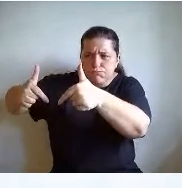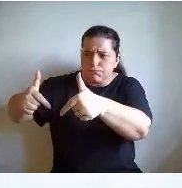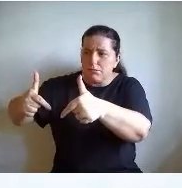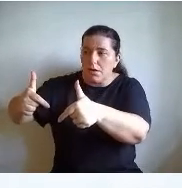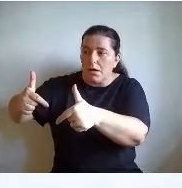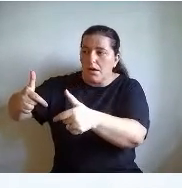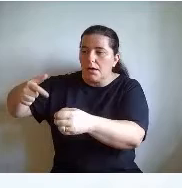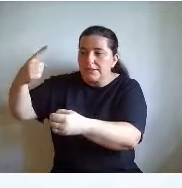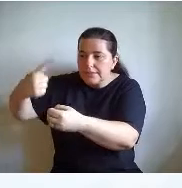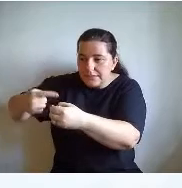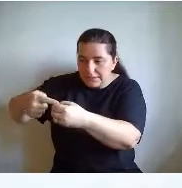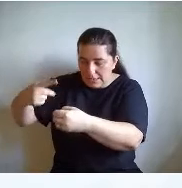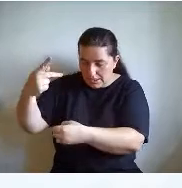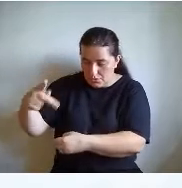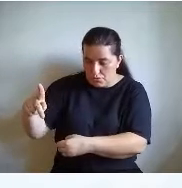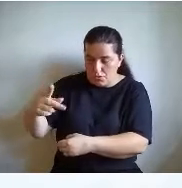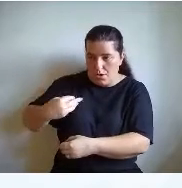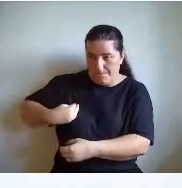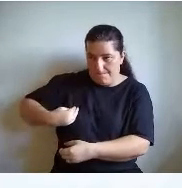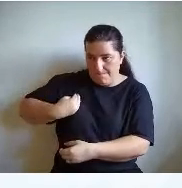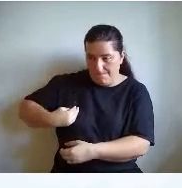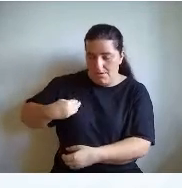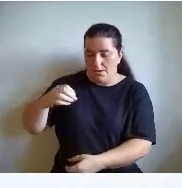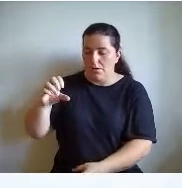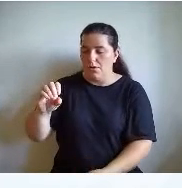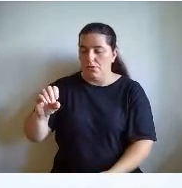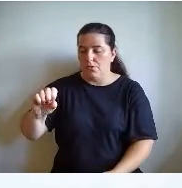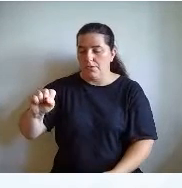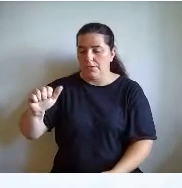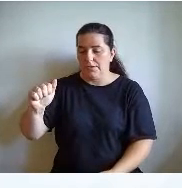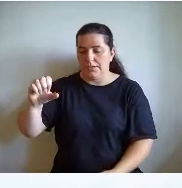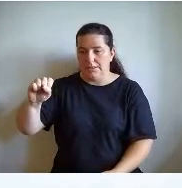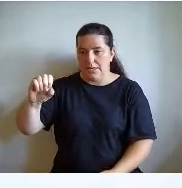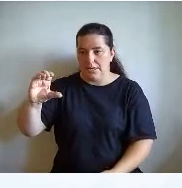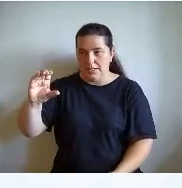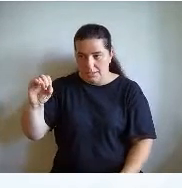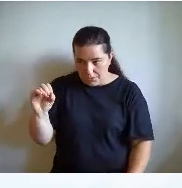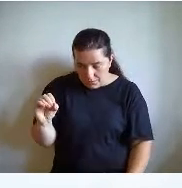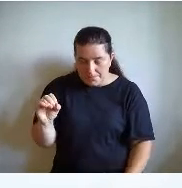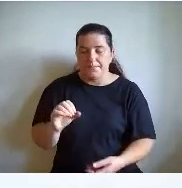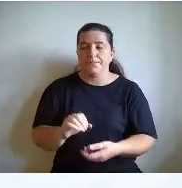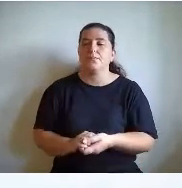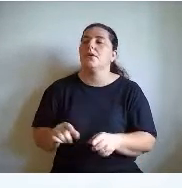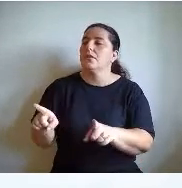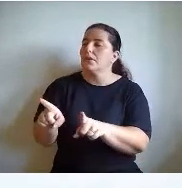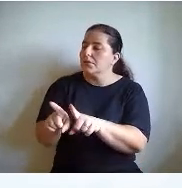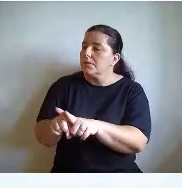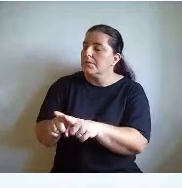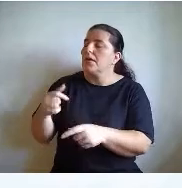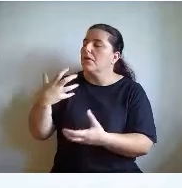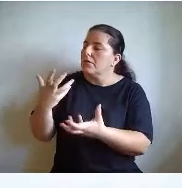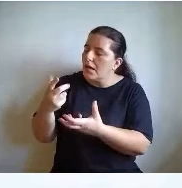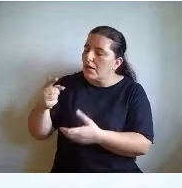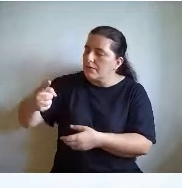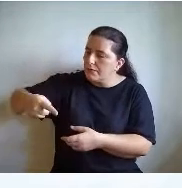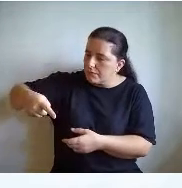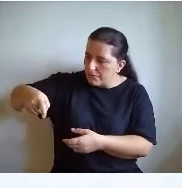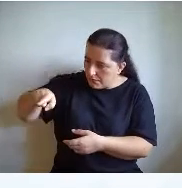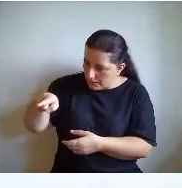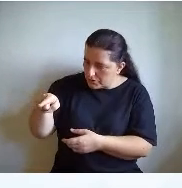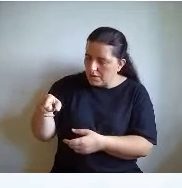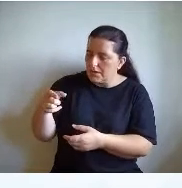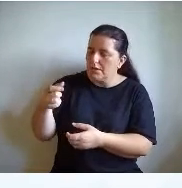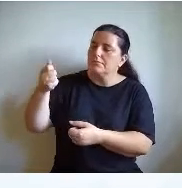município, né? Preside um partido importantíssimo, que é o PDT, nessa cidade. Eu quero que você fale como